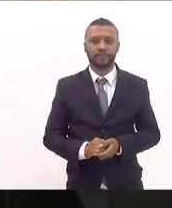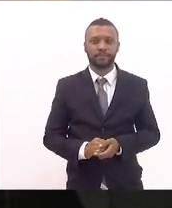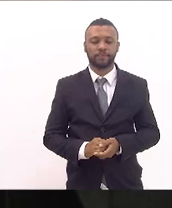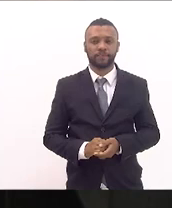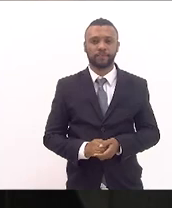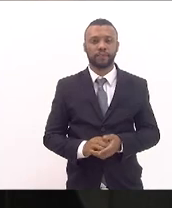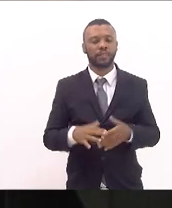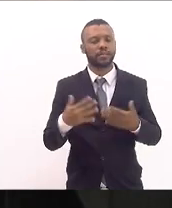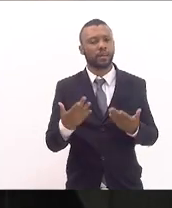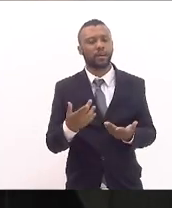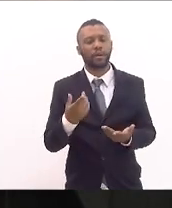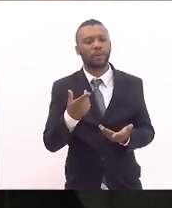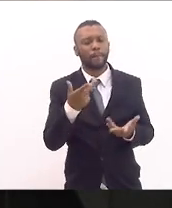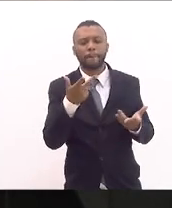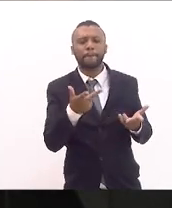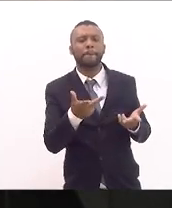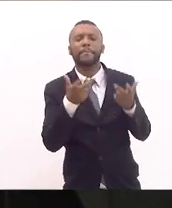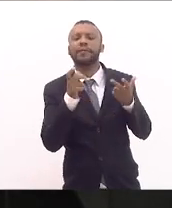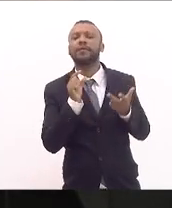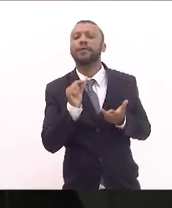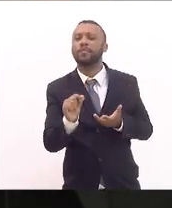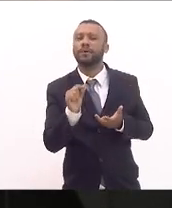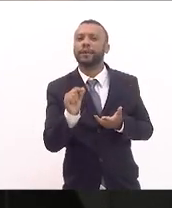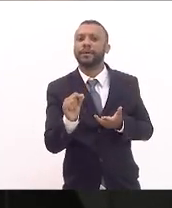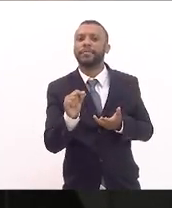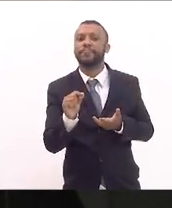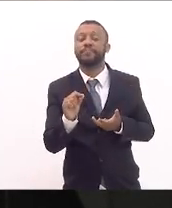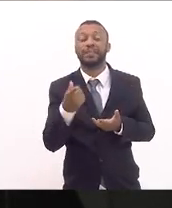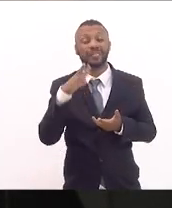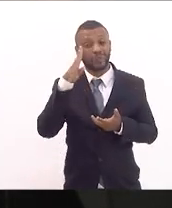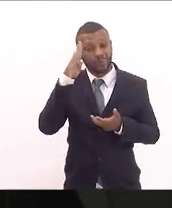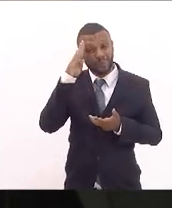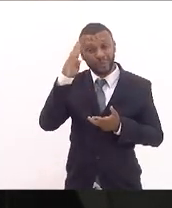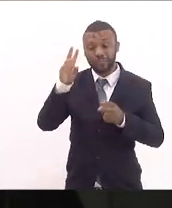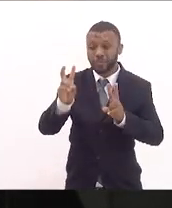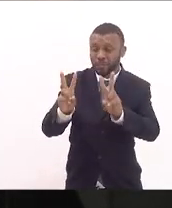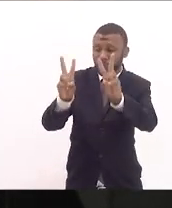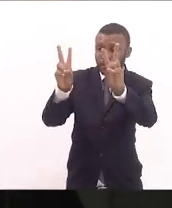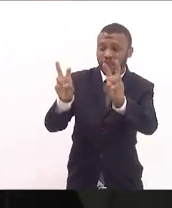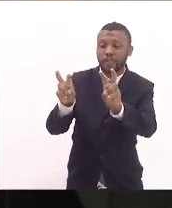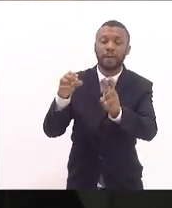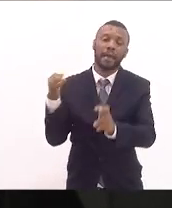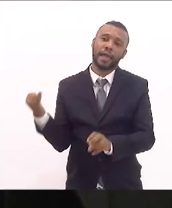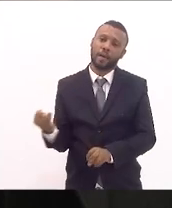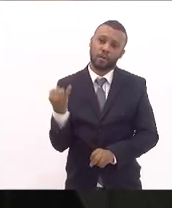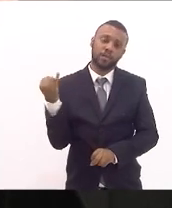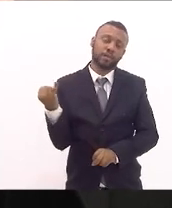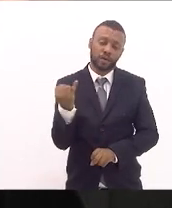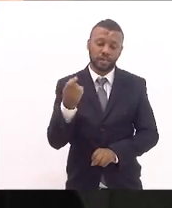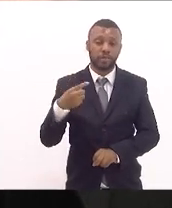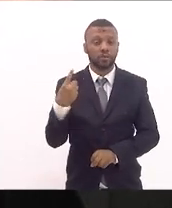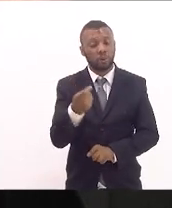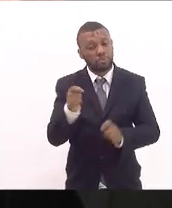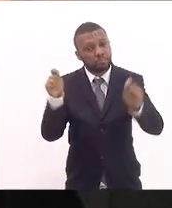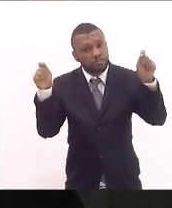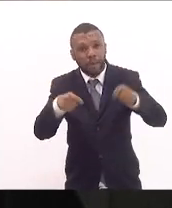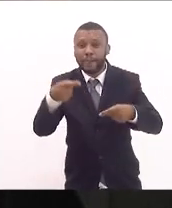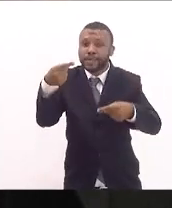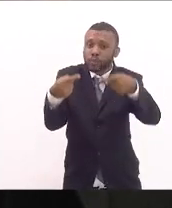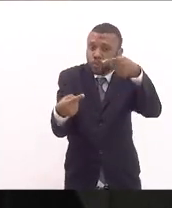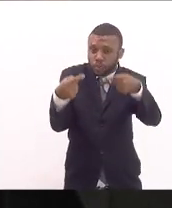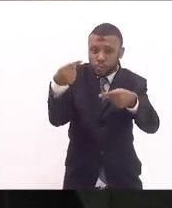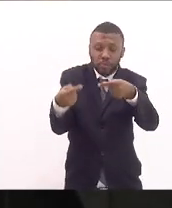e eu verifico o que o tema mais relevante que se pode discutir